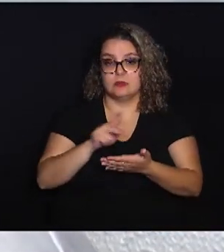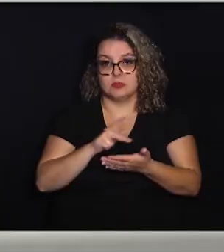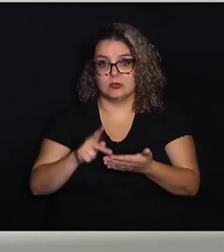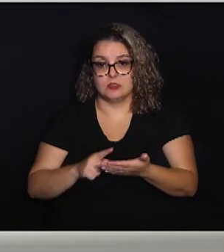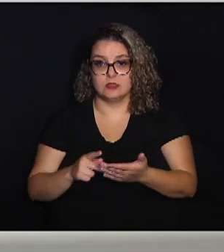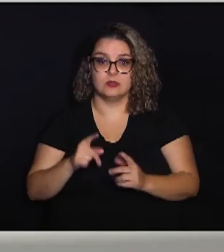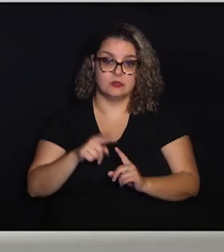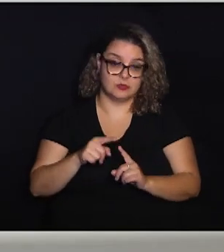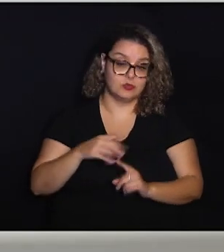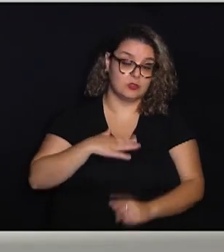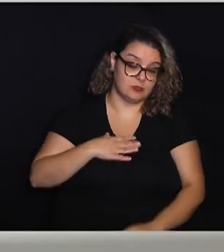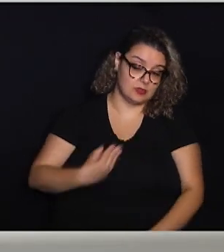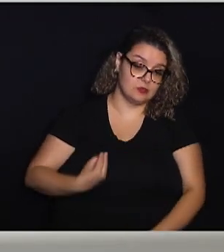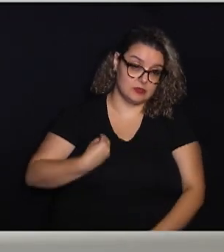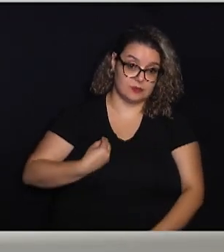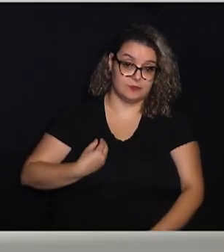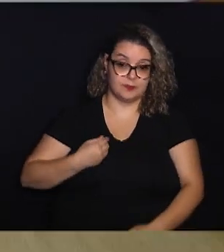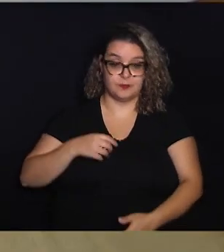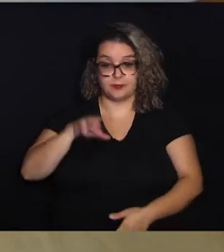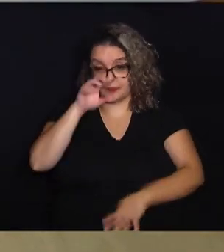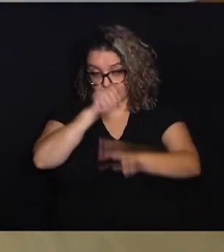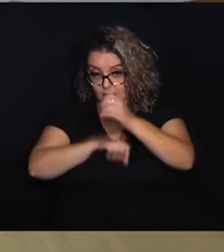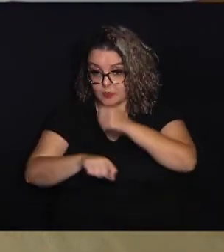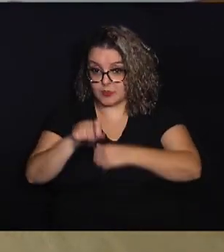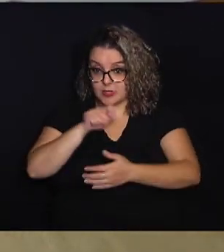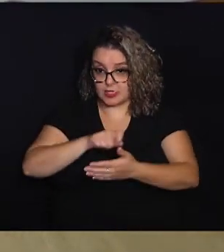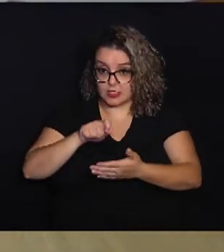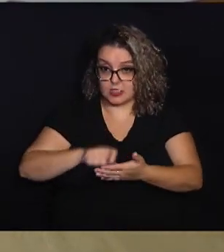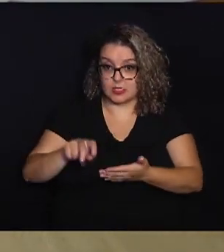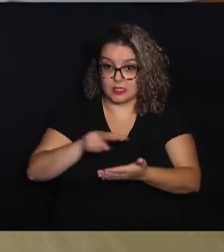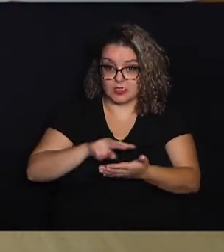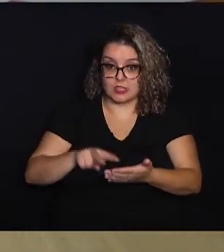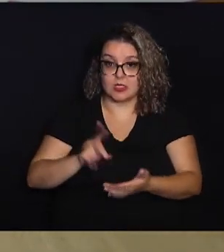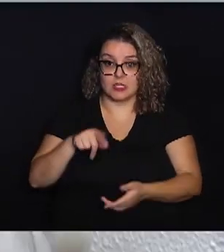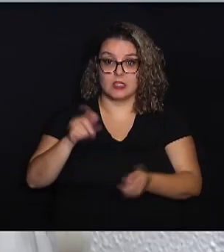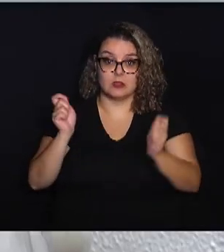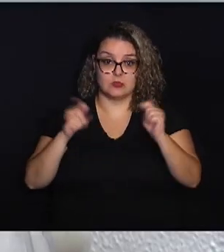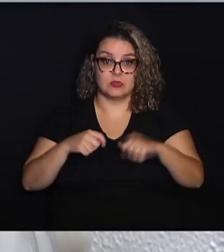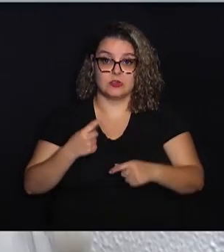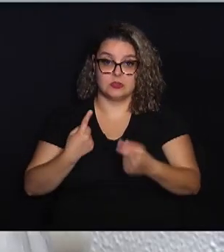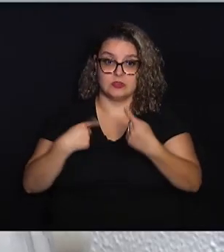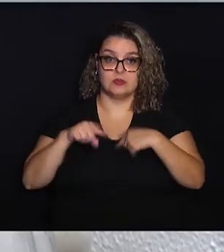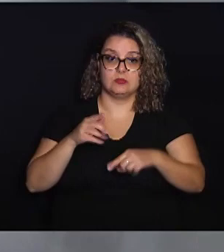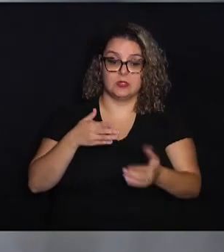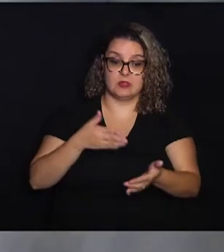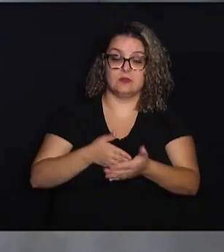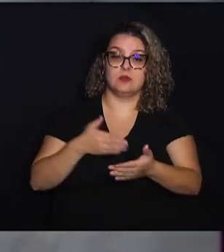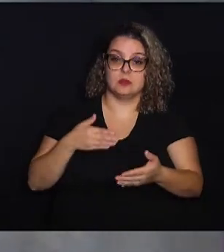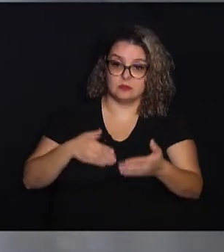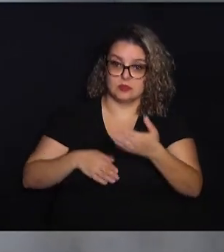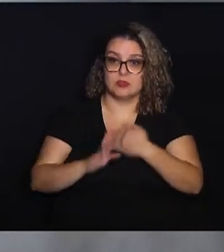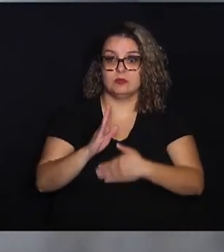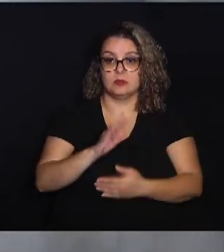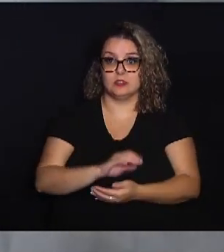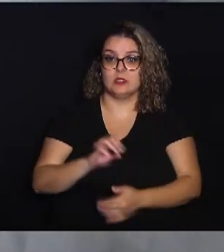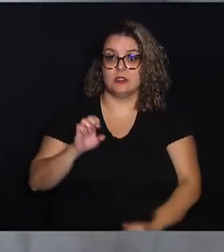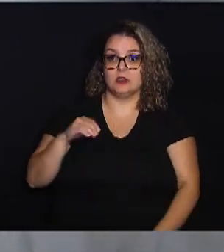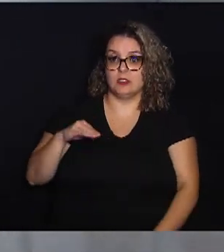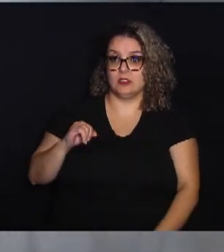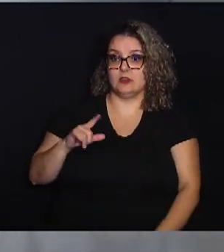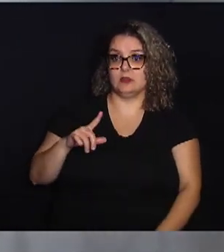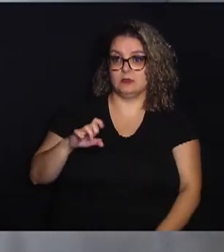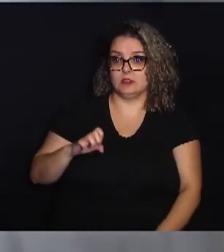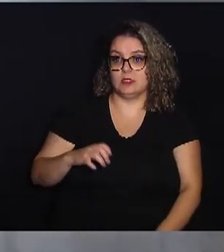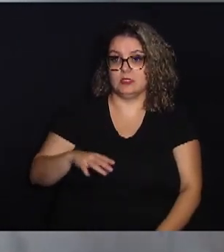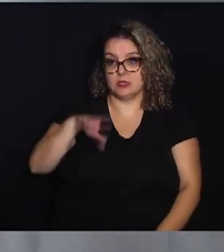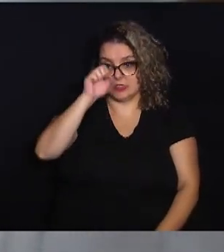minha vida. Aprender a ler e a escrever é a possibilidade de vencer as barreiras físicas. A Emily aprendeu o